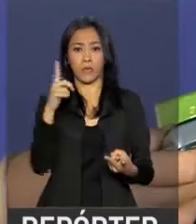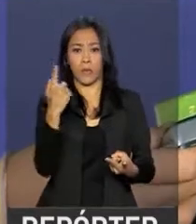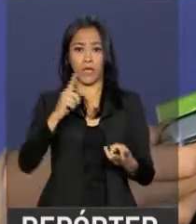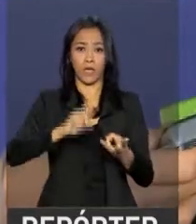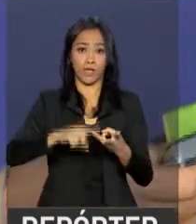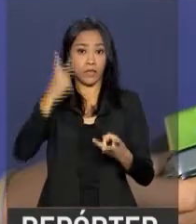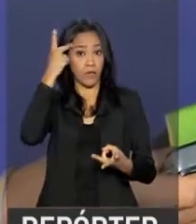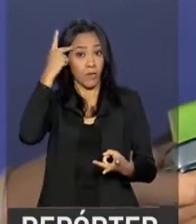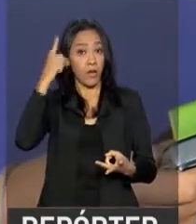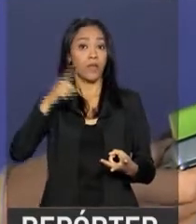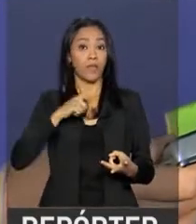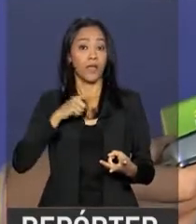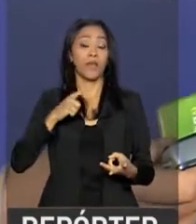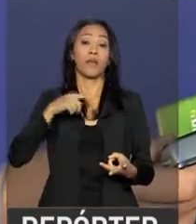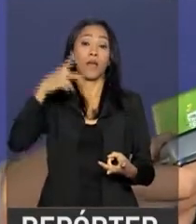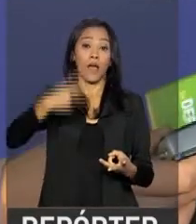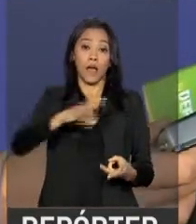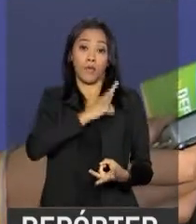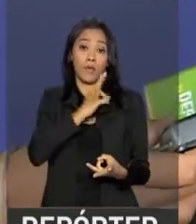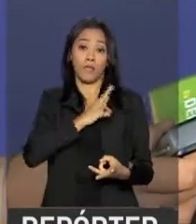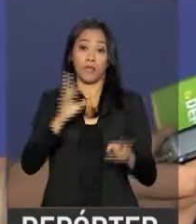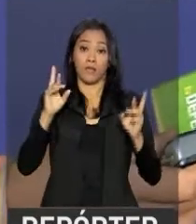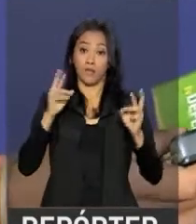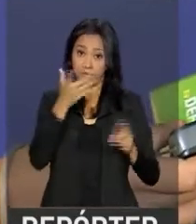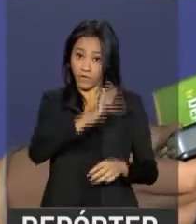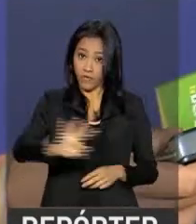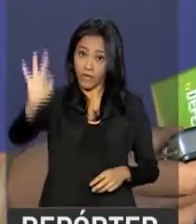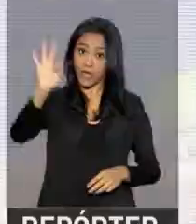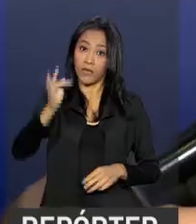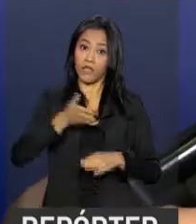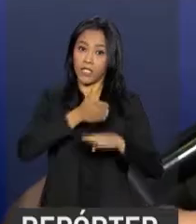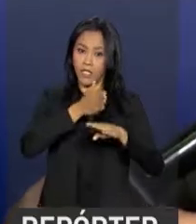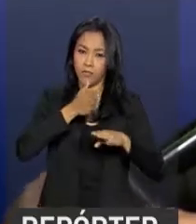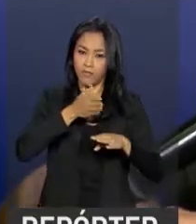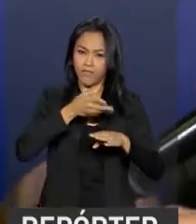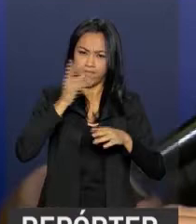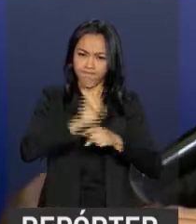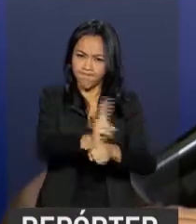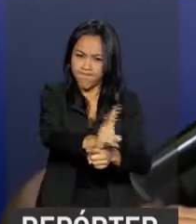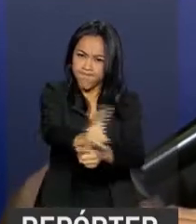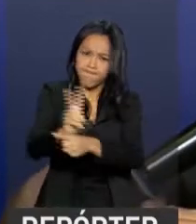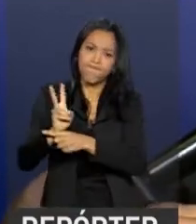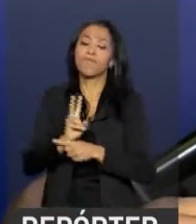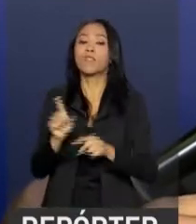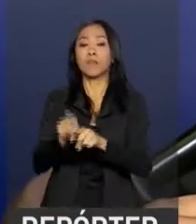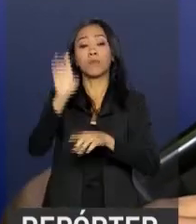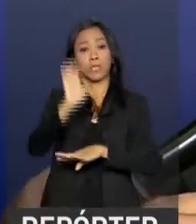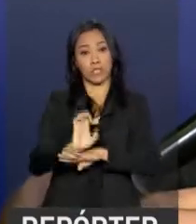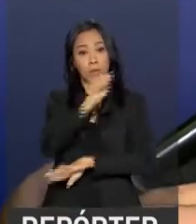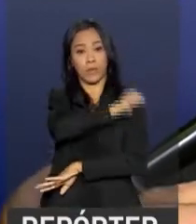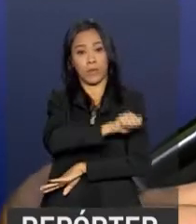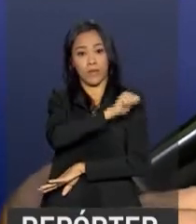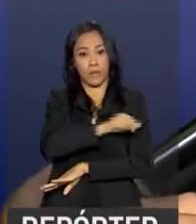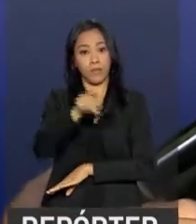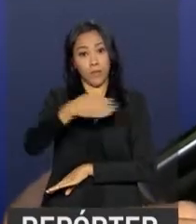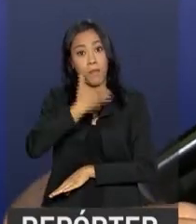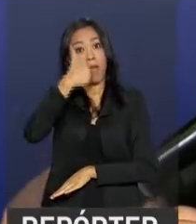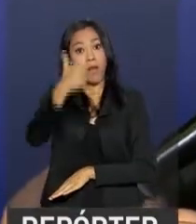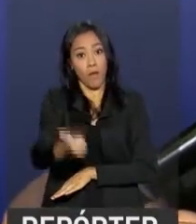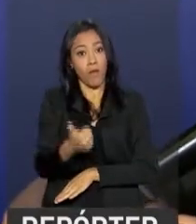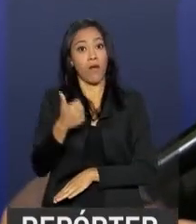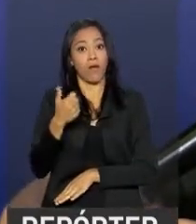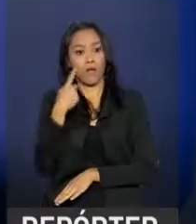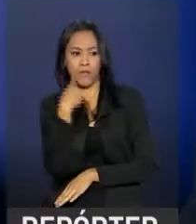tem intensificado as ações nesse sentido com foco no rio de janeiro o emprego de mais efetiva e consequentemente melhor os resultados de